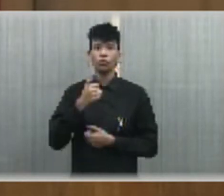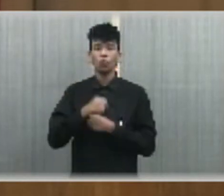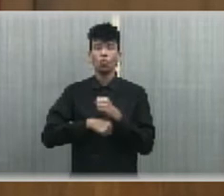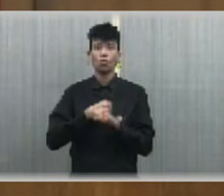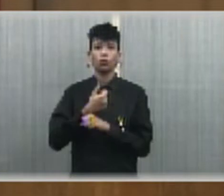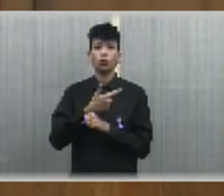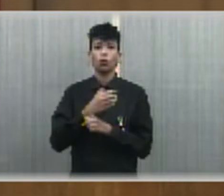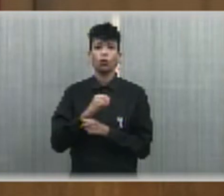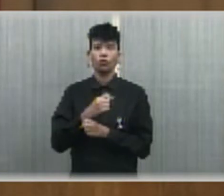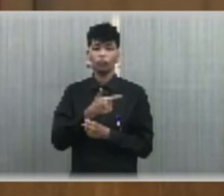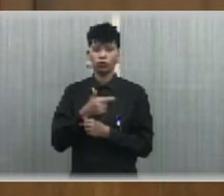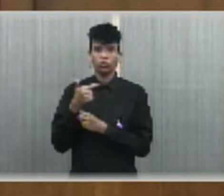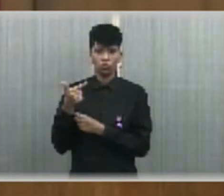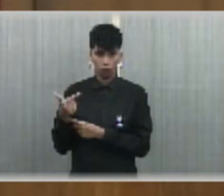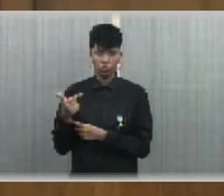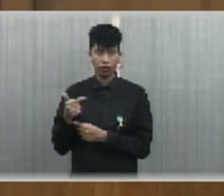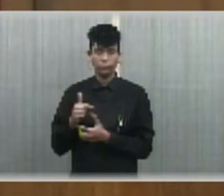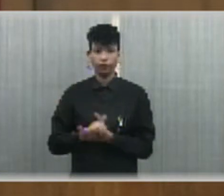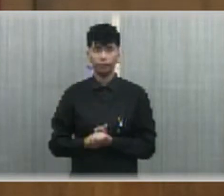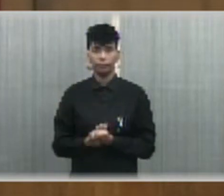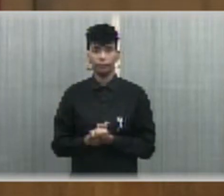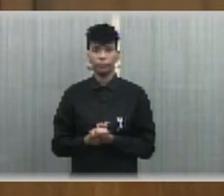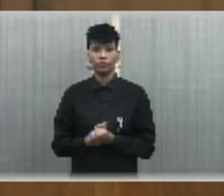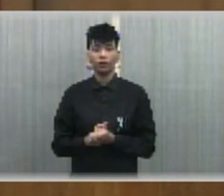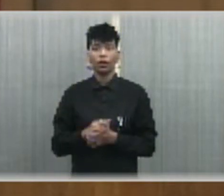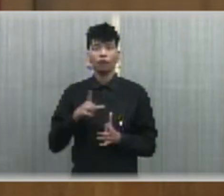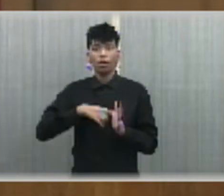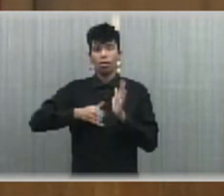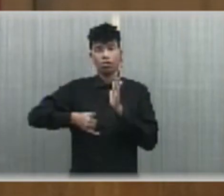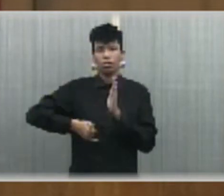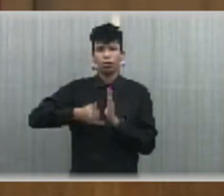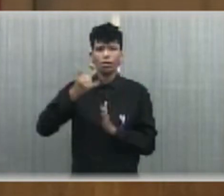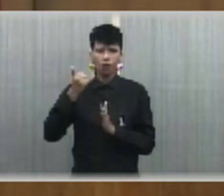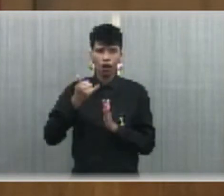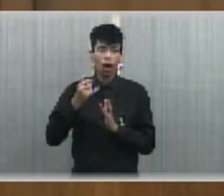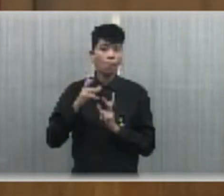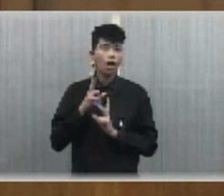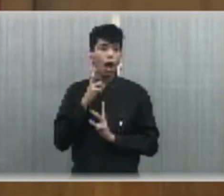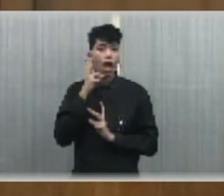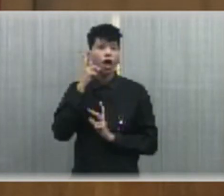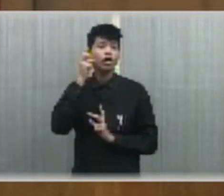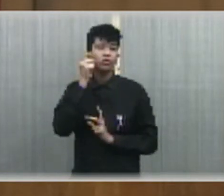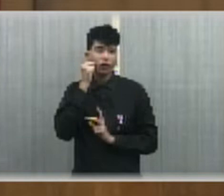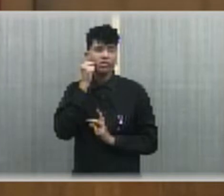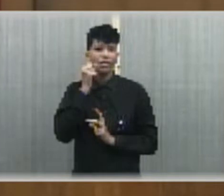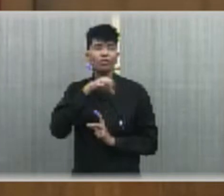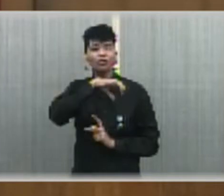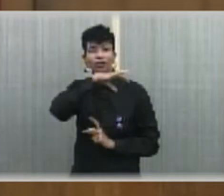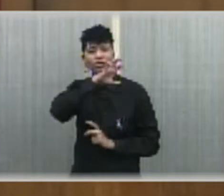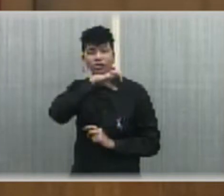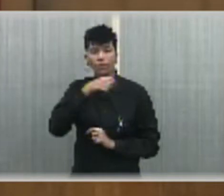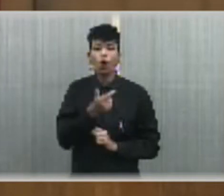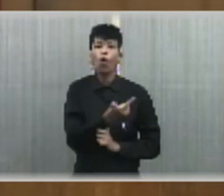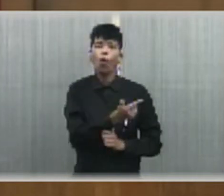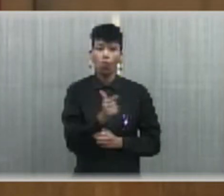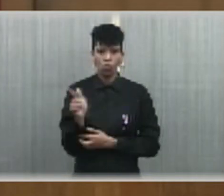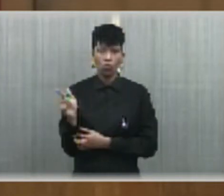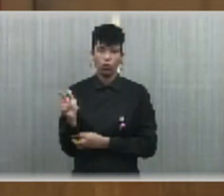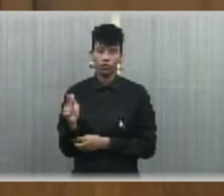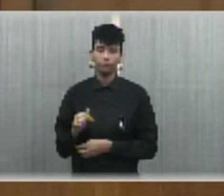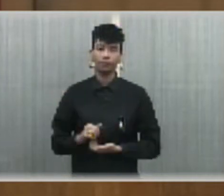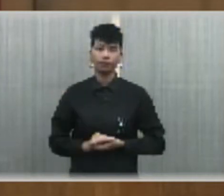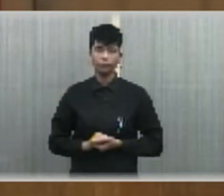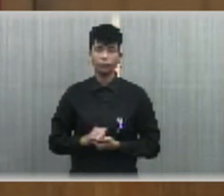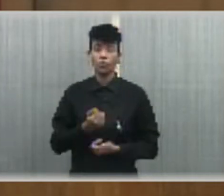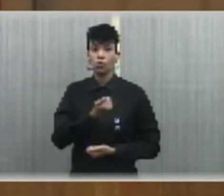AL 28187/2022, que institui o cadastro estadual para a adoção de animais e dá outras providências.